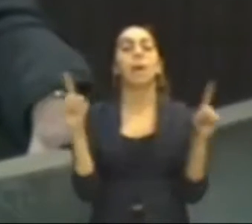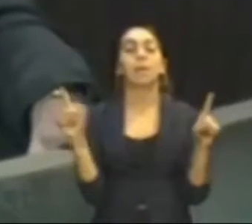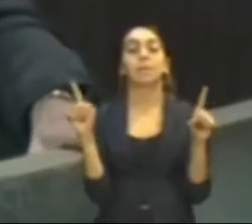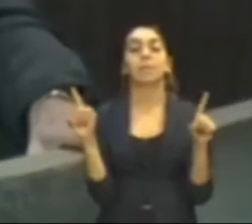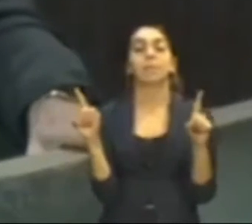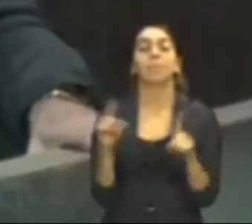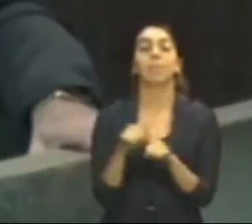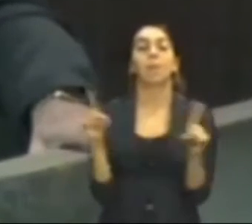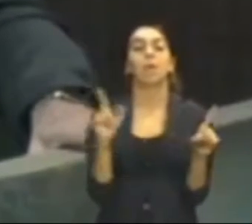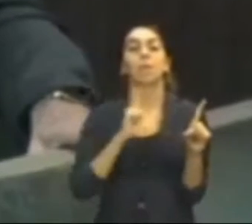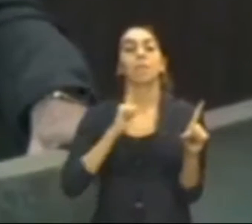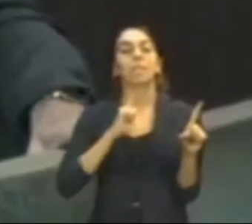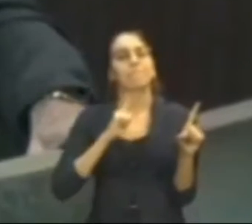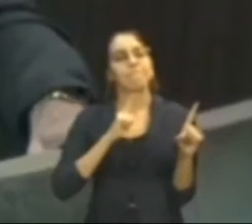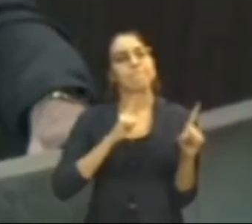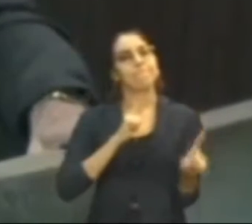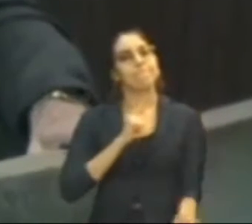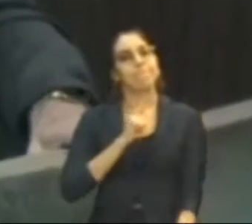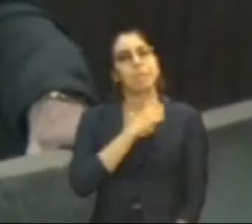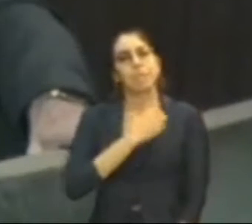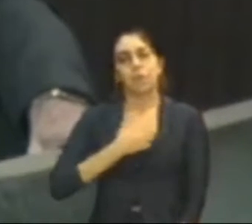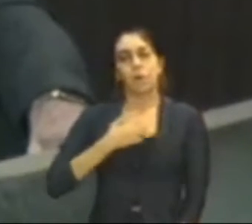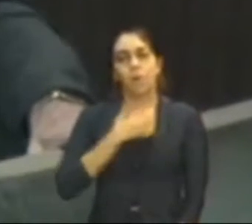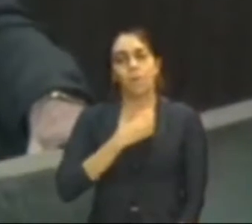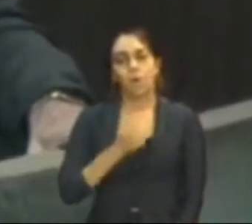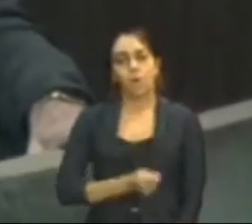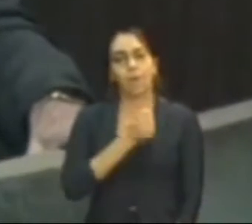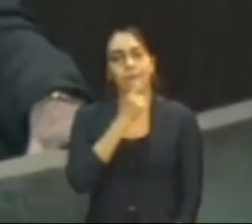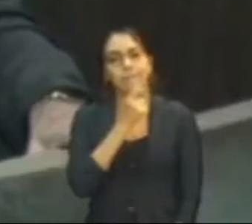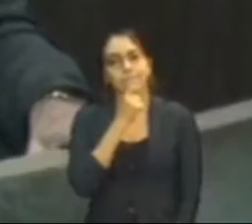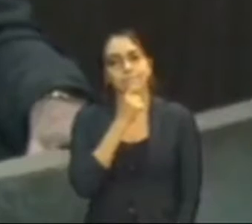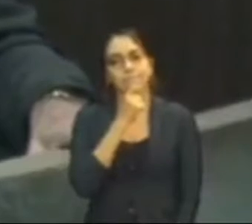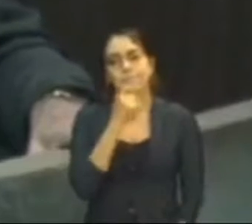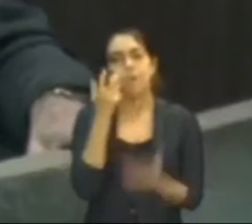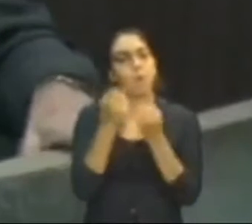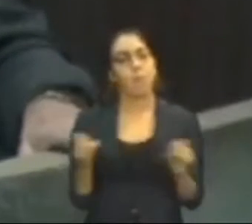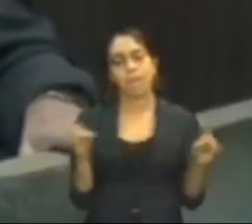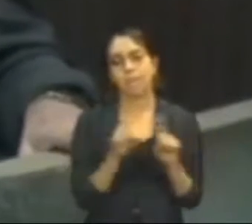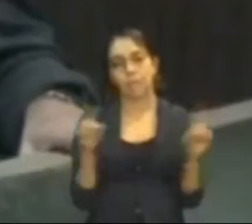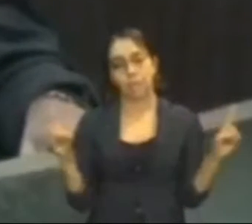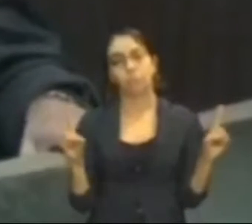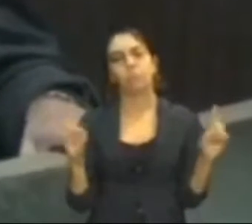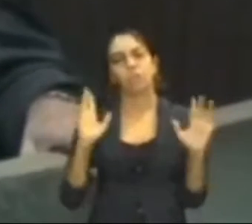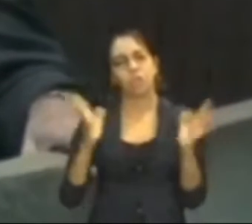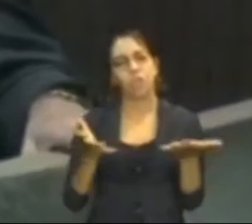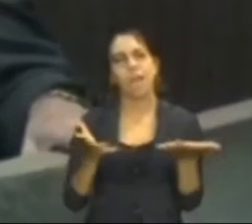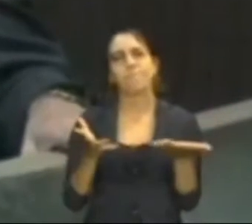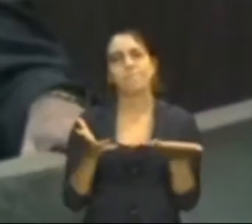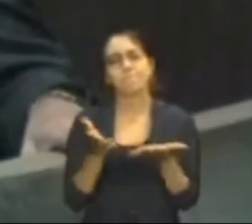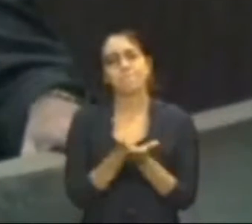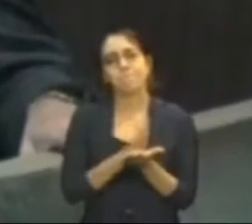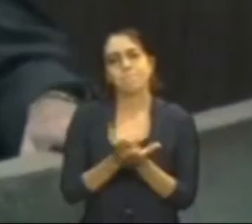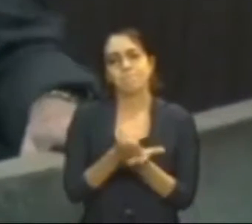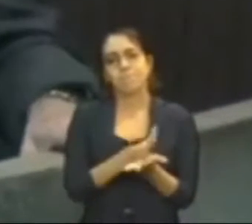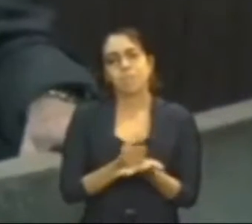tem algo que me incomoda demasiadamente, e isso se